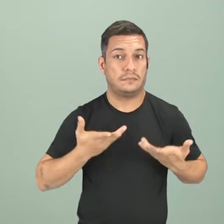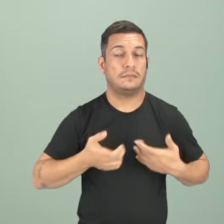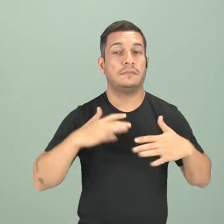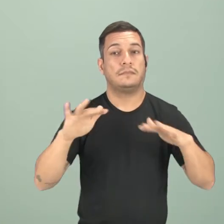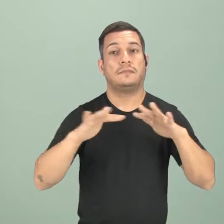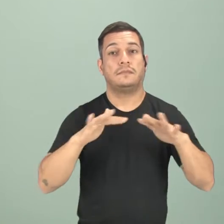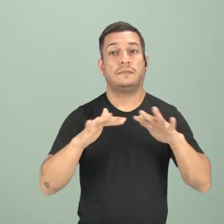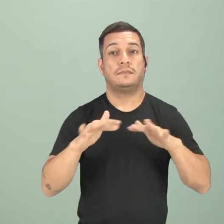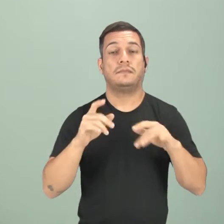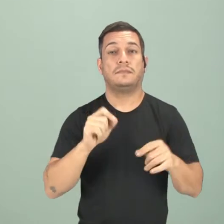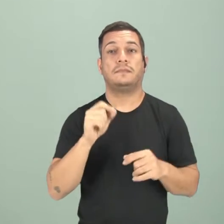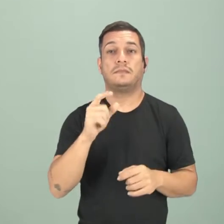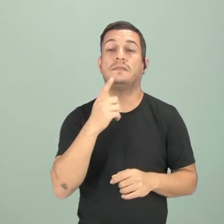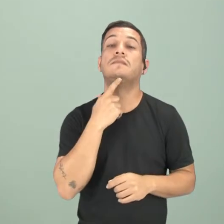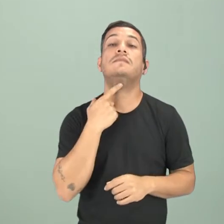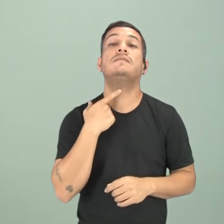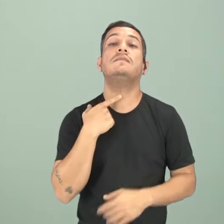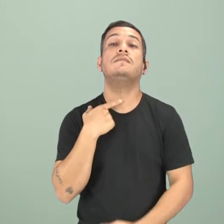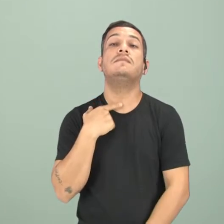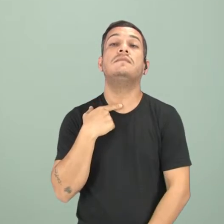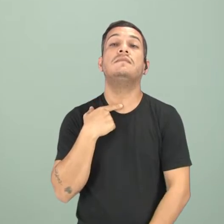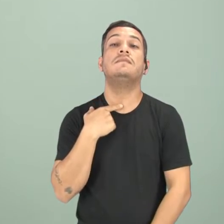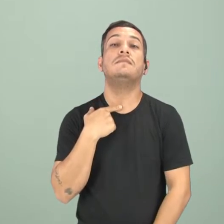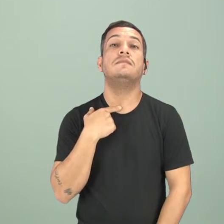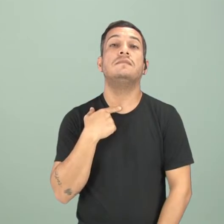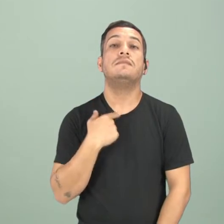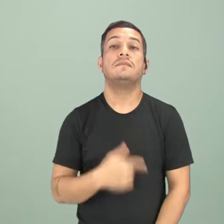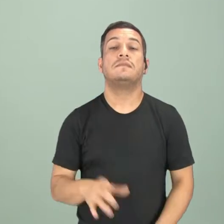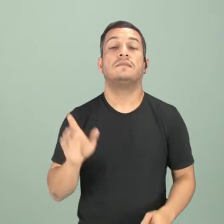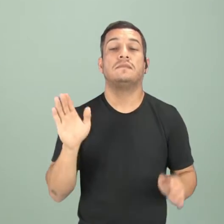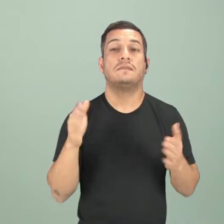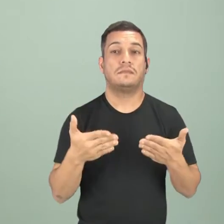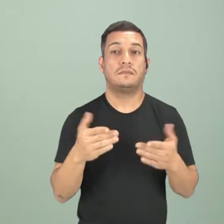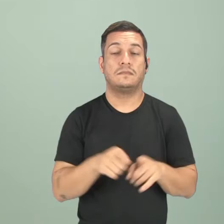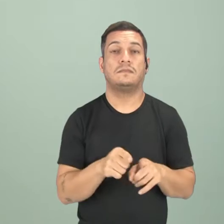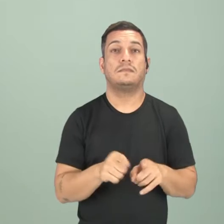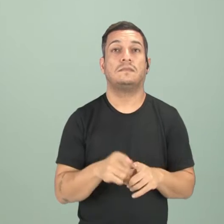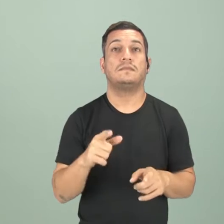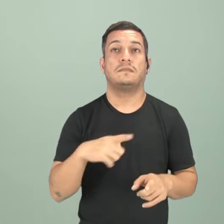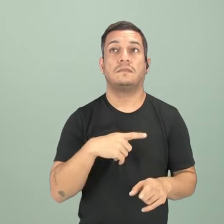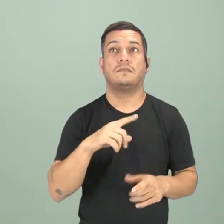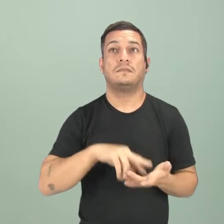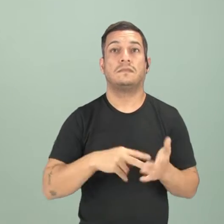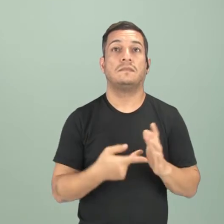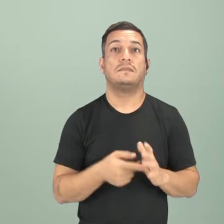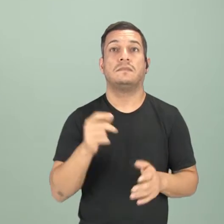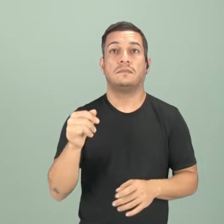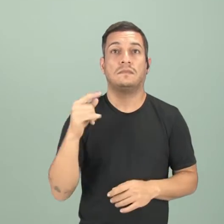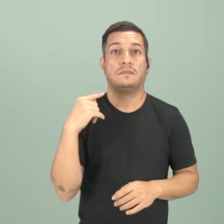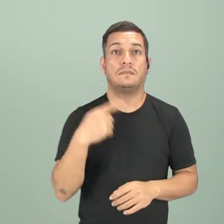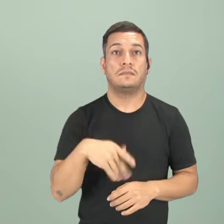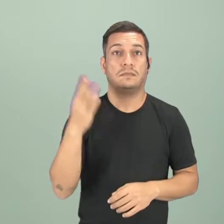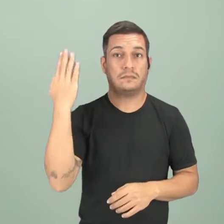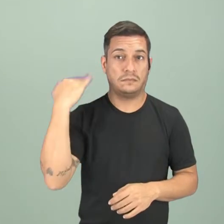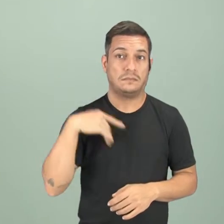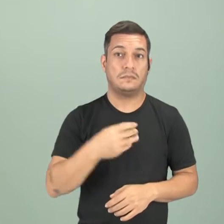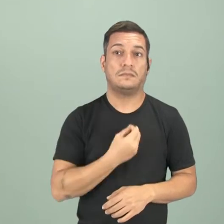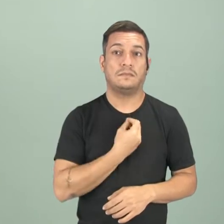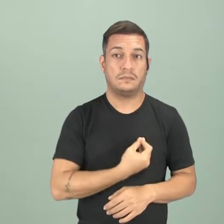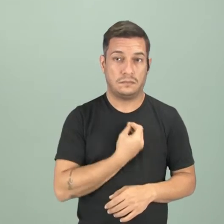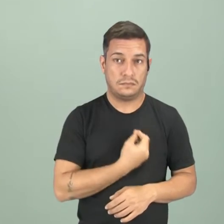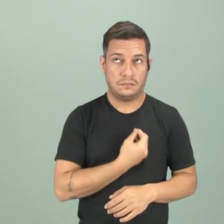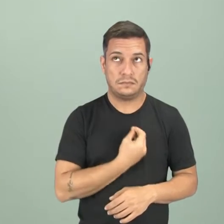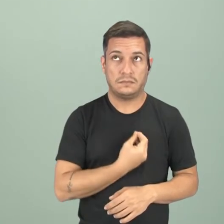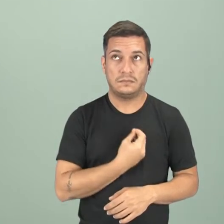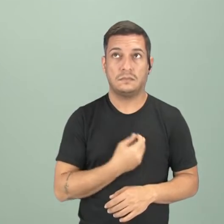esse movimento, ele vem de um desejo específico, de uma necessidade específica, e isso produz significado para aquela época vivida,